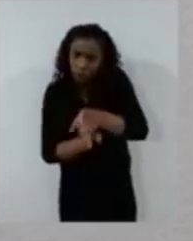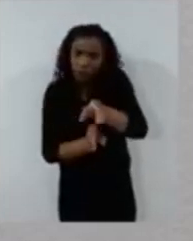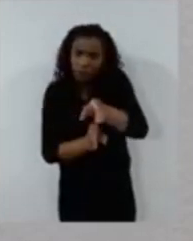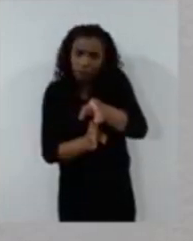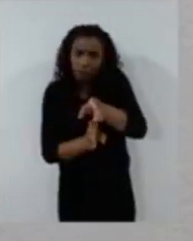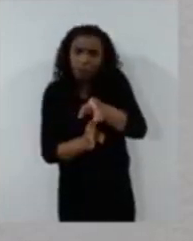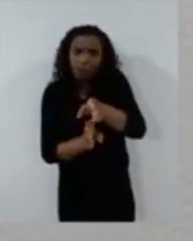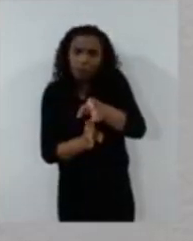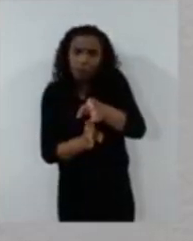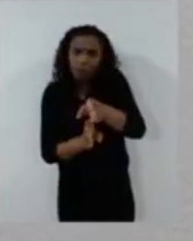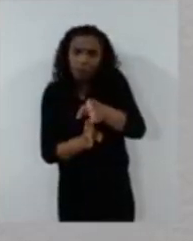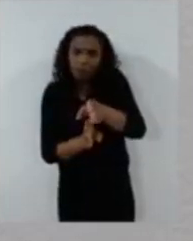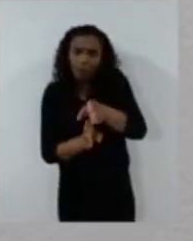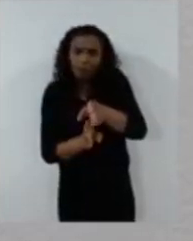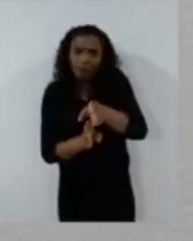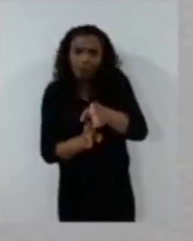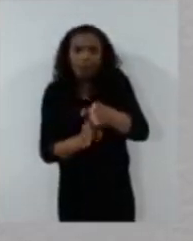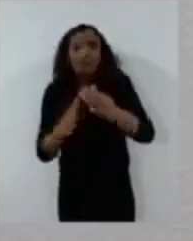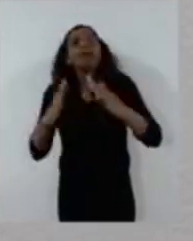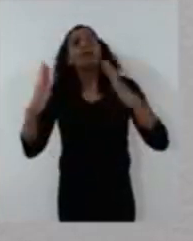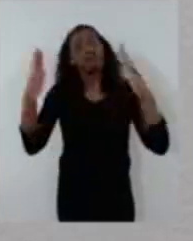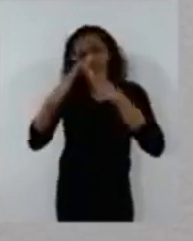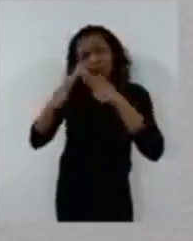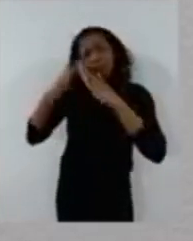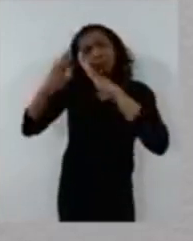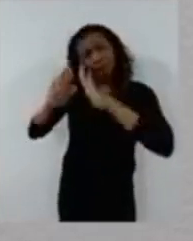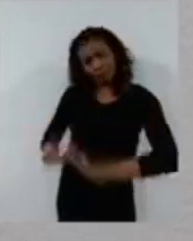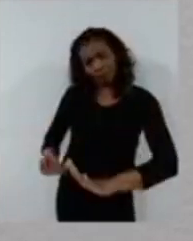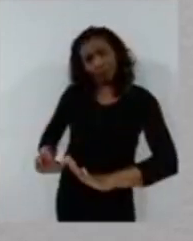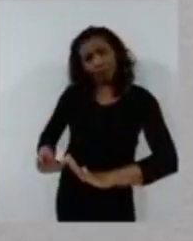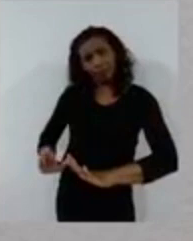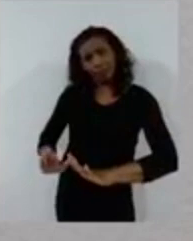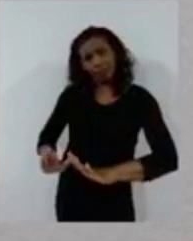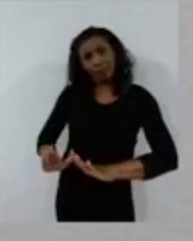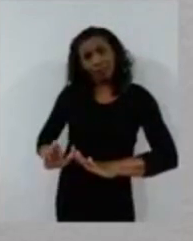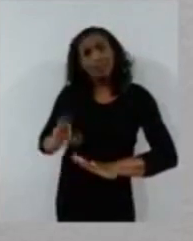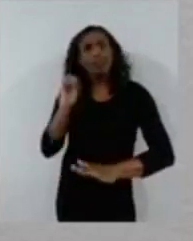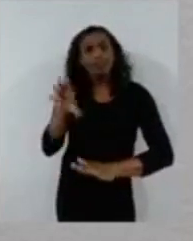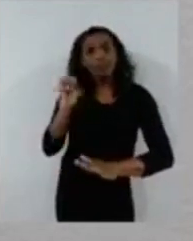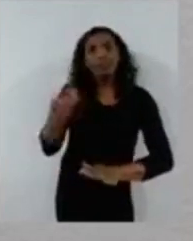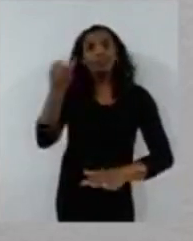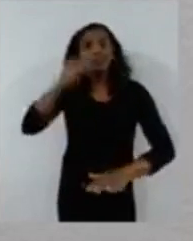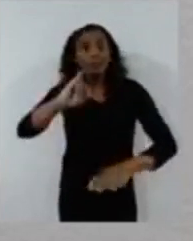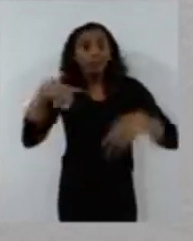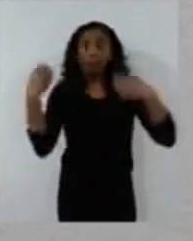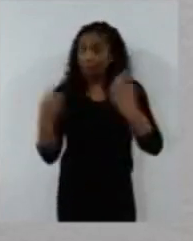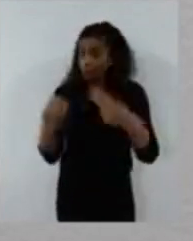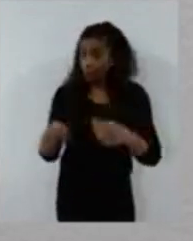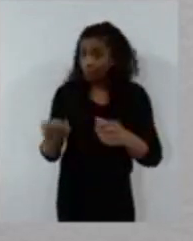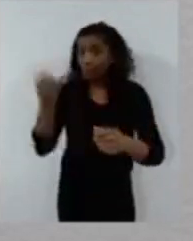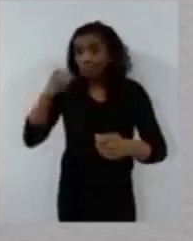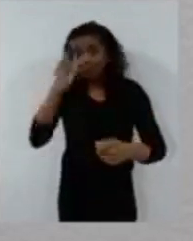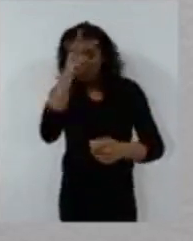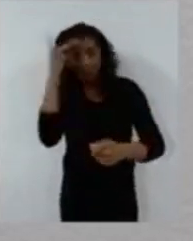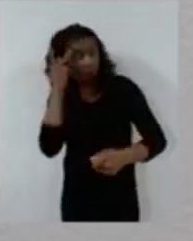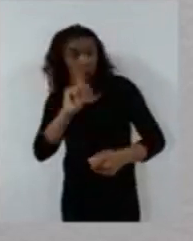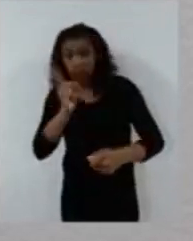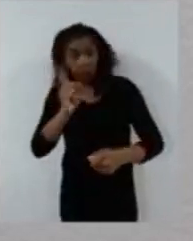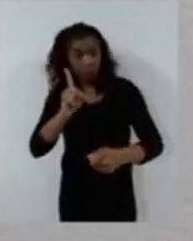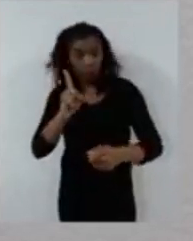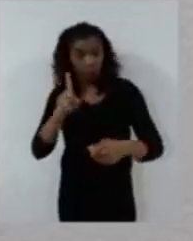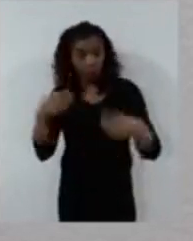casa, realmente saiam com necessidade das suas casas, que as pessoas que não têm necessidade de sair às